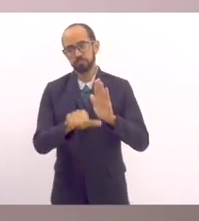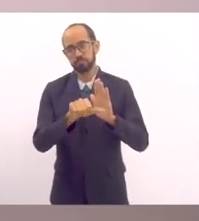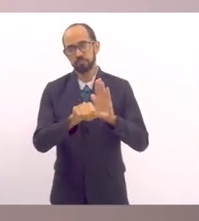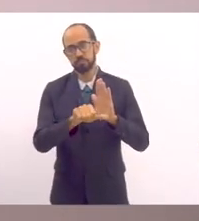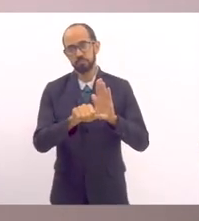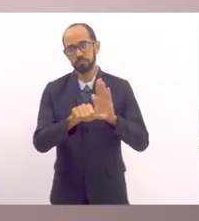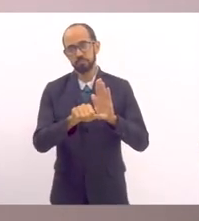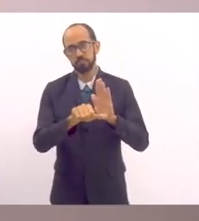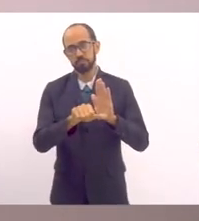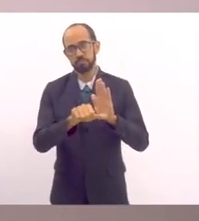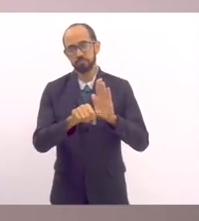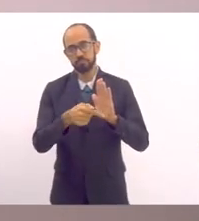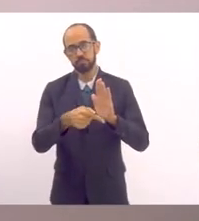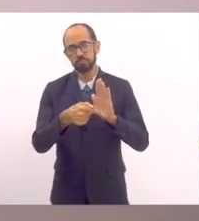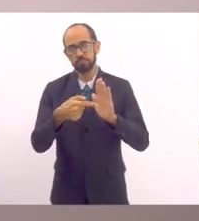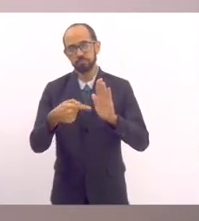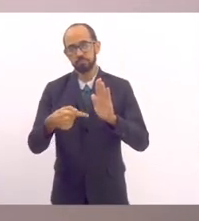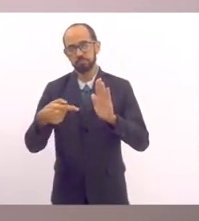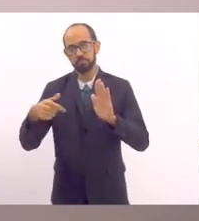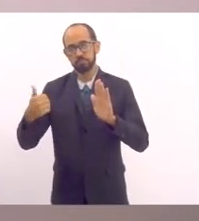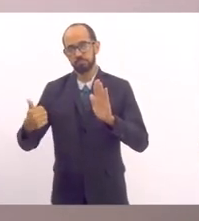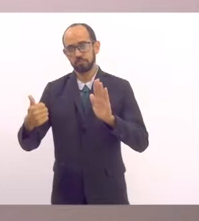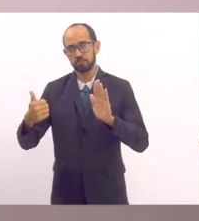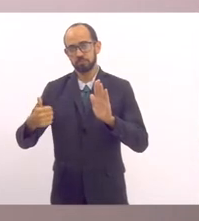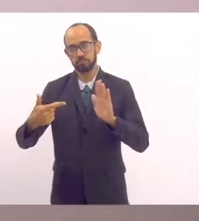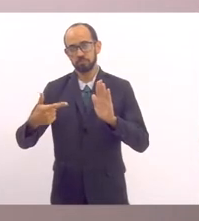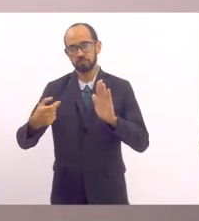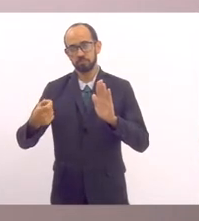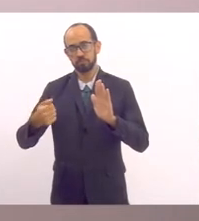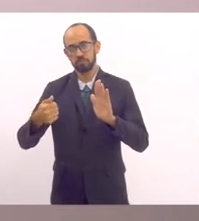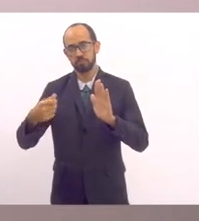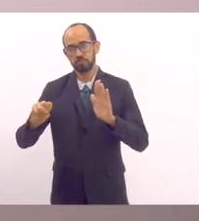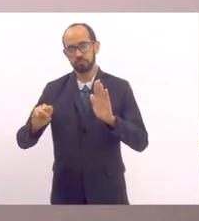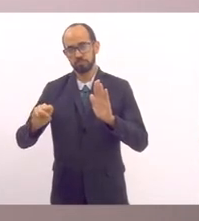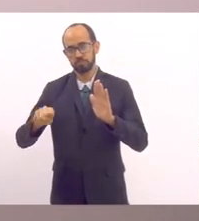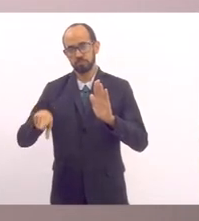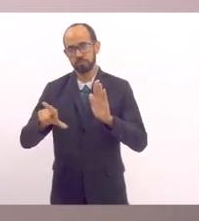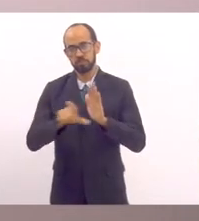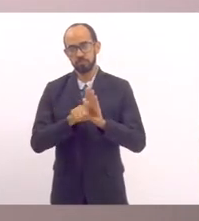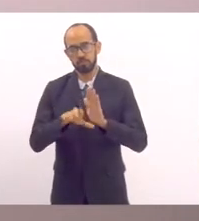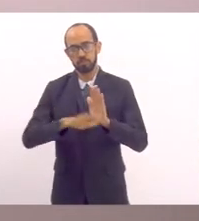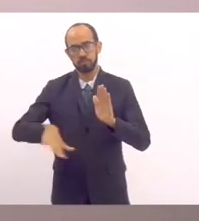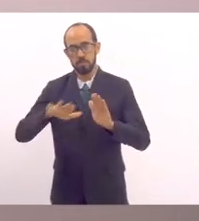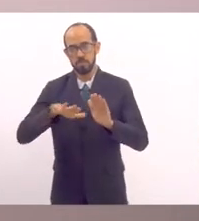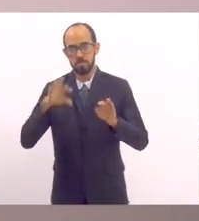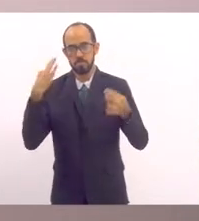essa lei 1771 de 2018, que é a Lei Geral do Turismo.